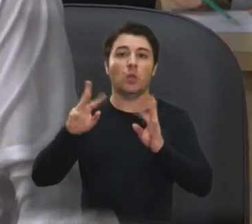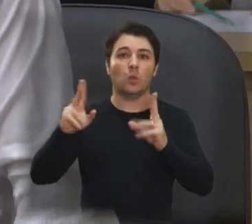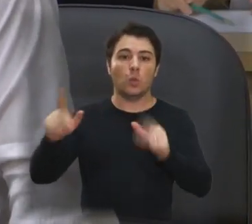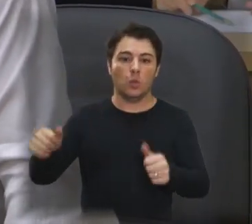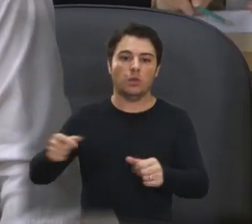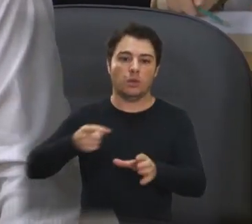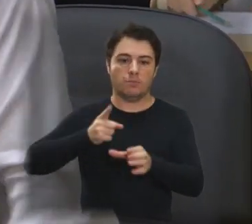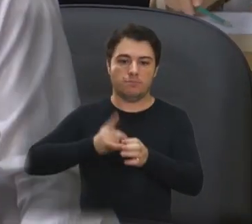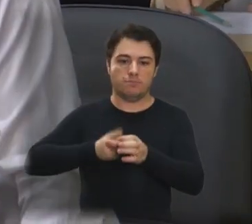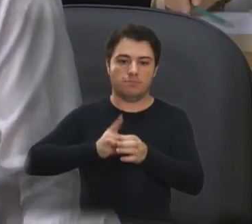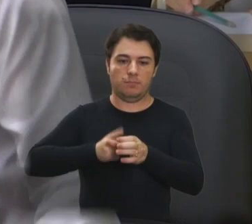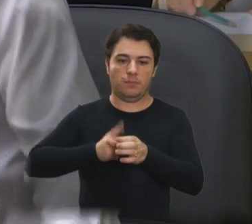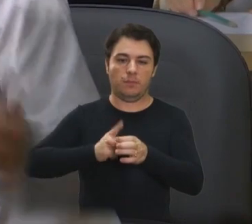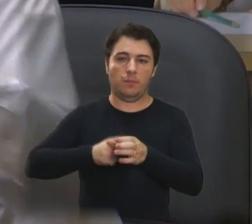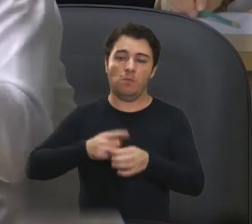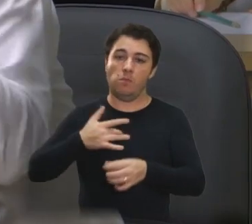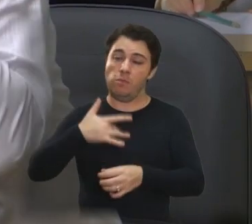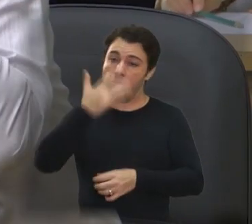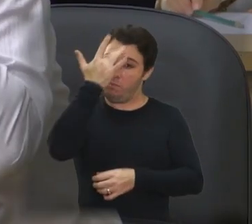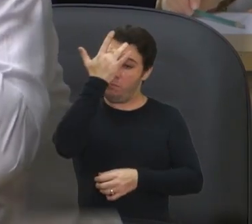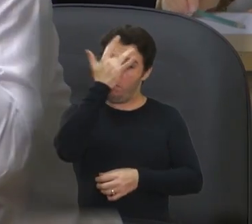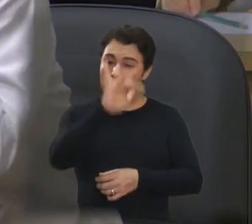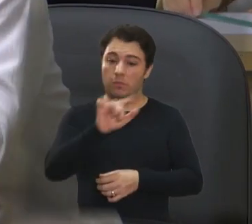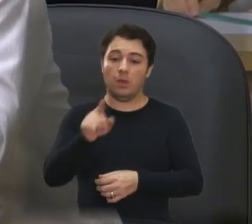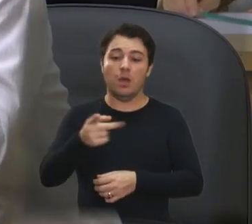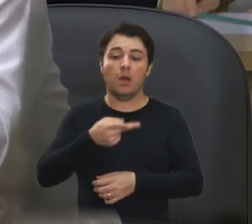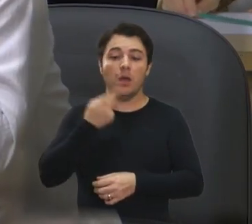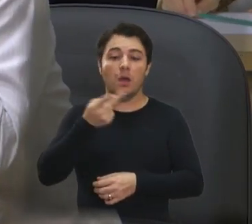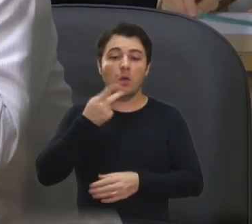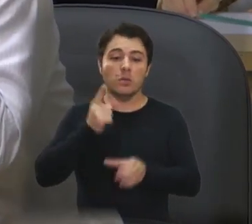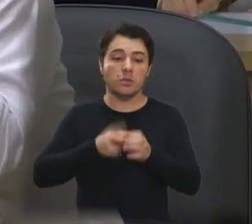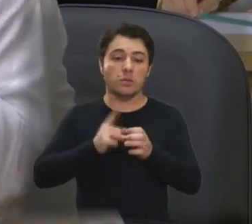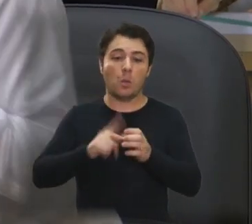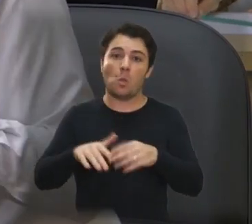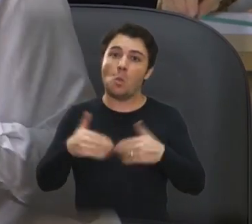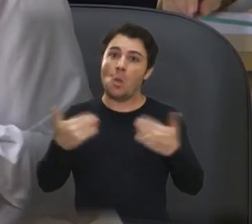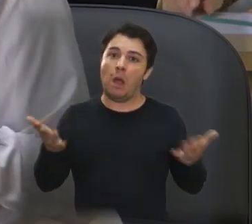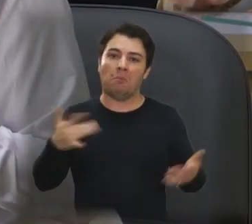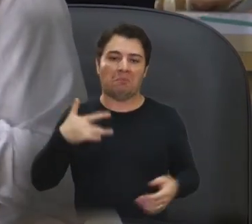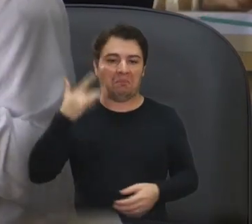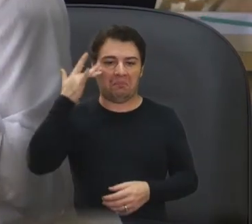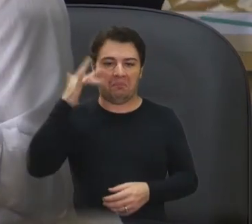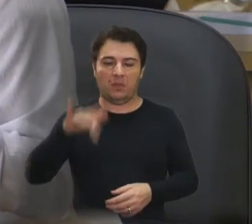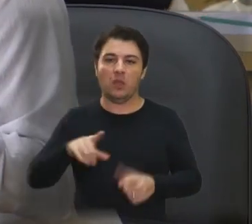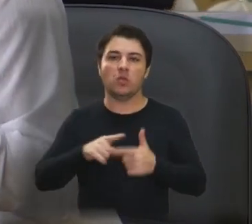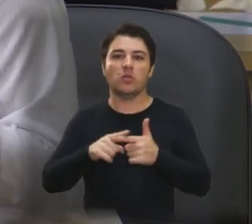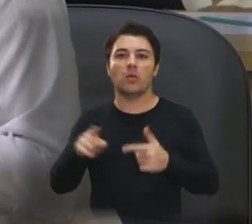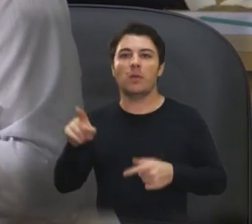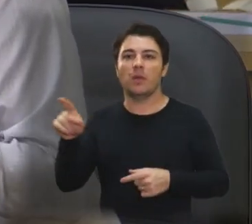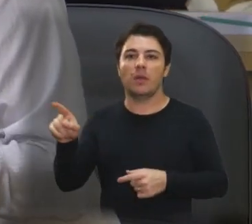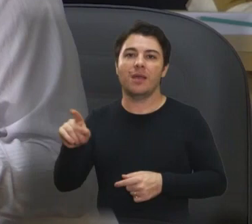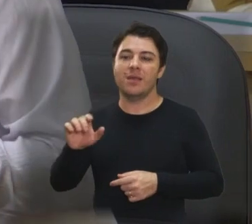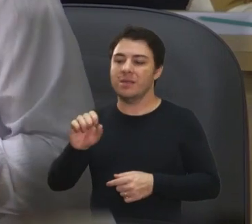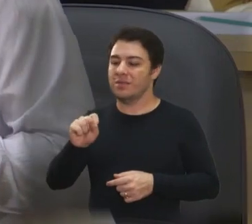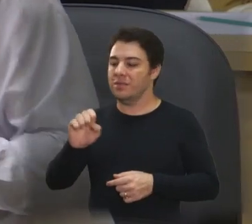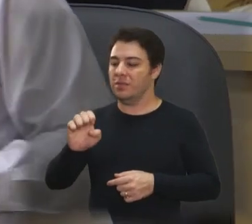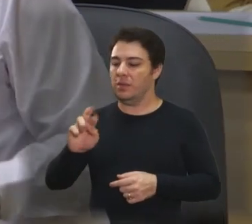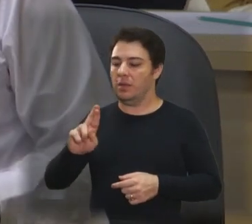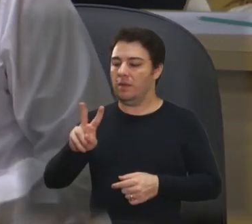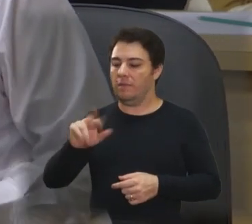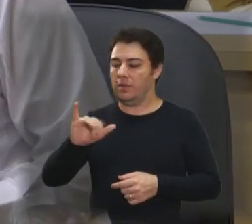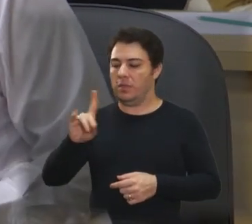municípios Hélio eu não sei qual foi o município que Você levantou é referente a faixa de Servidão seria